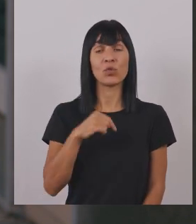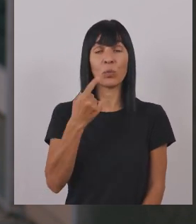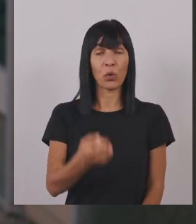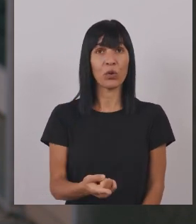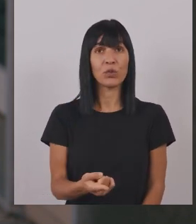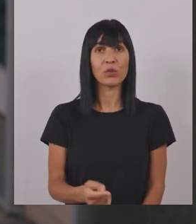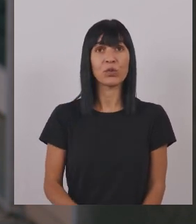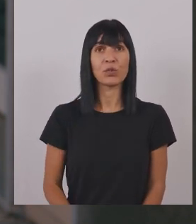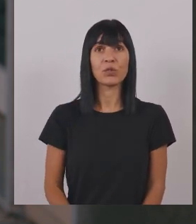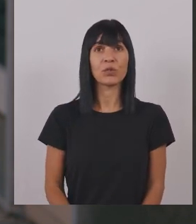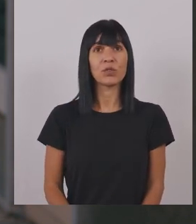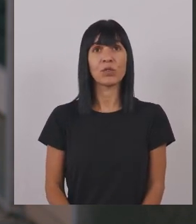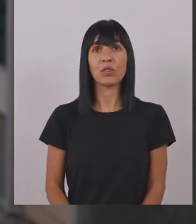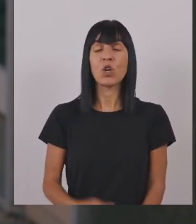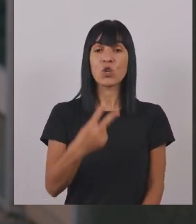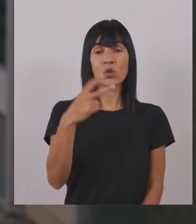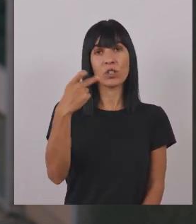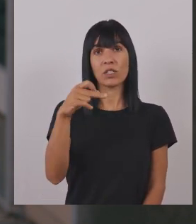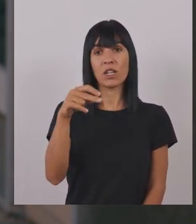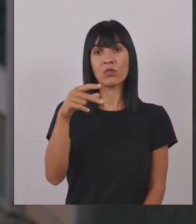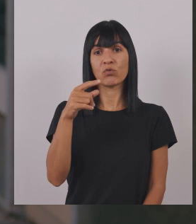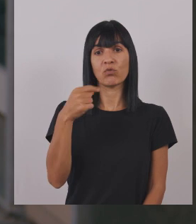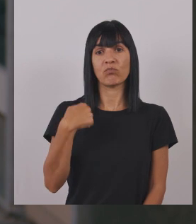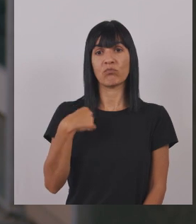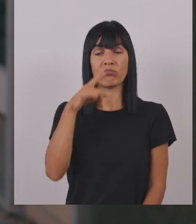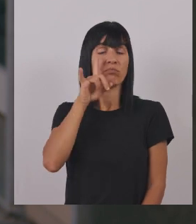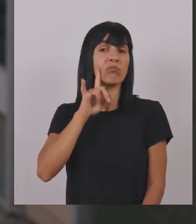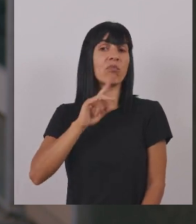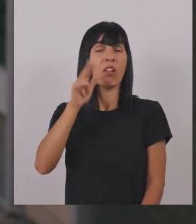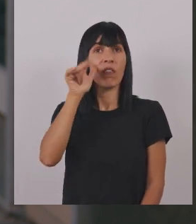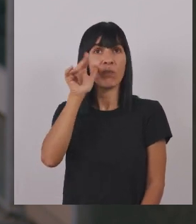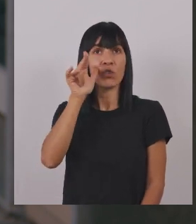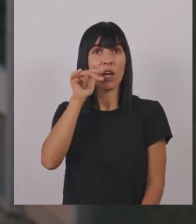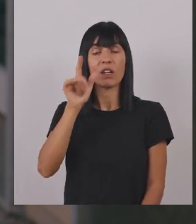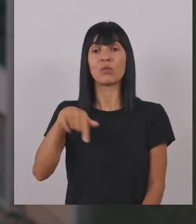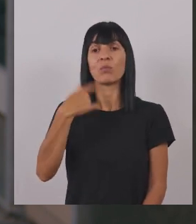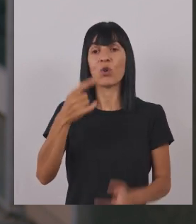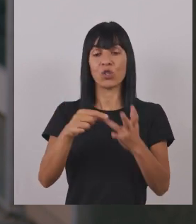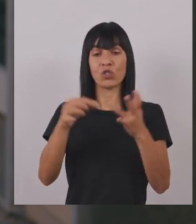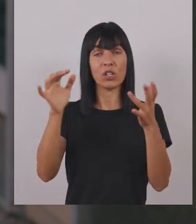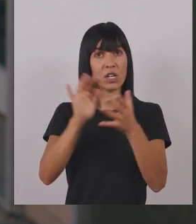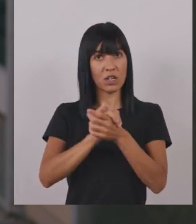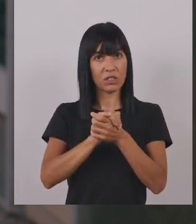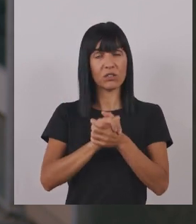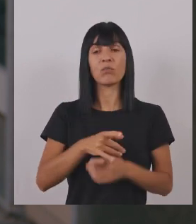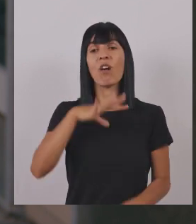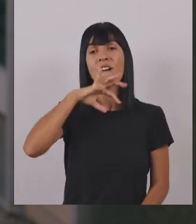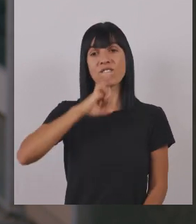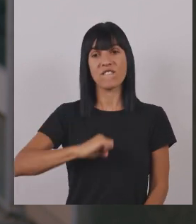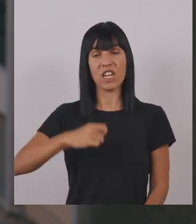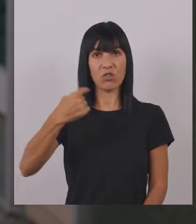depois namorávamos-se há quase 2 anos, depois casávamos-se, criámos